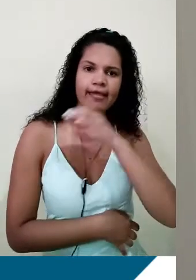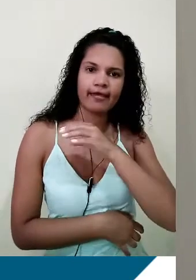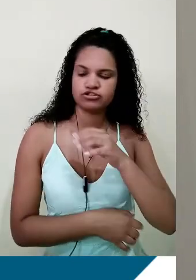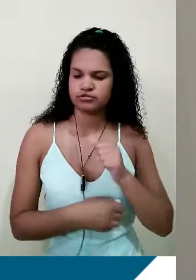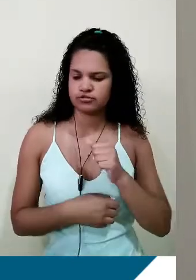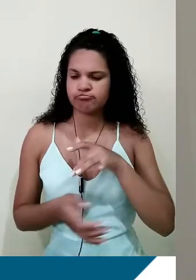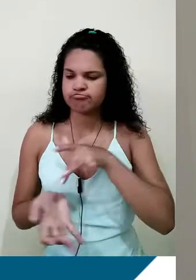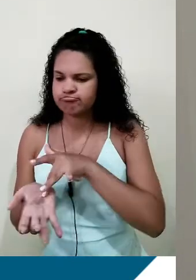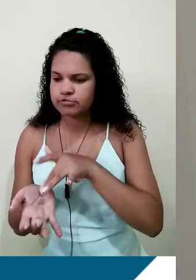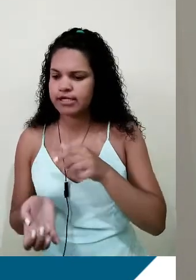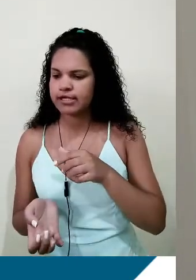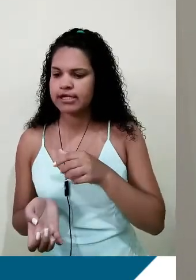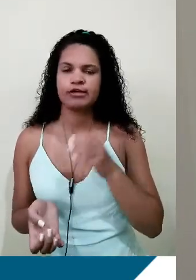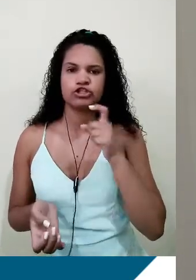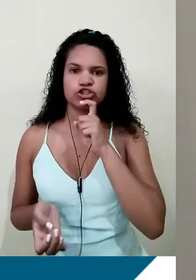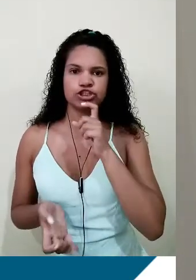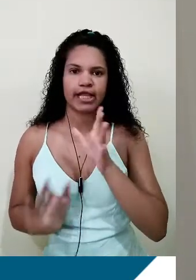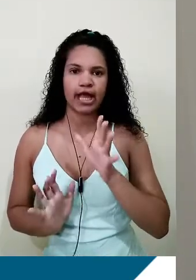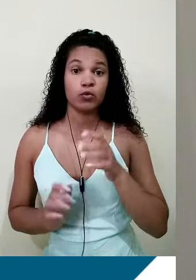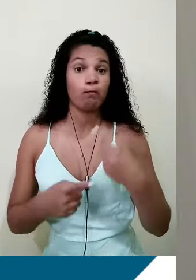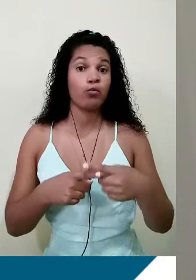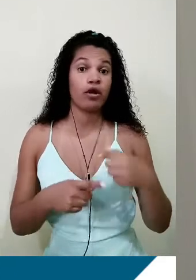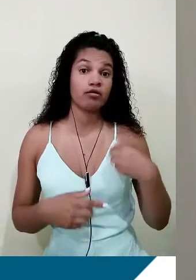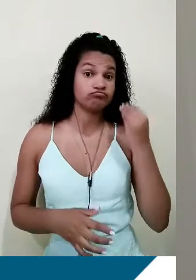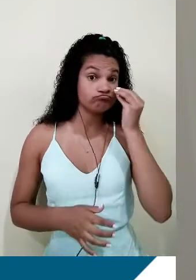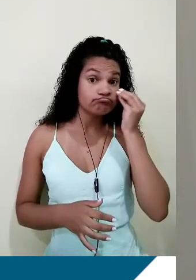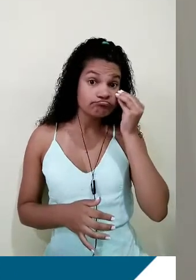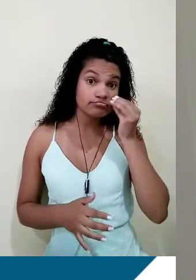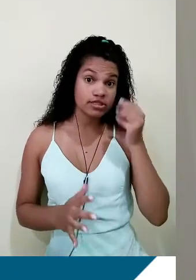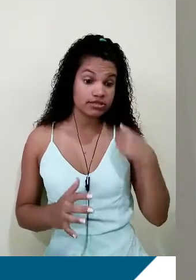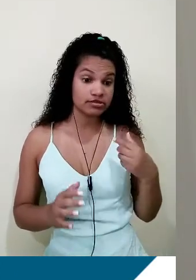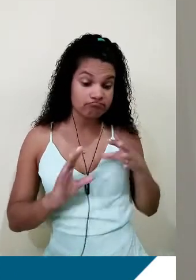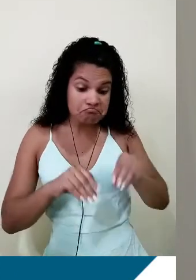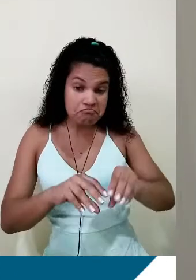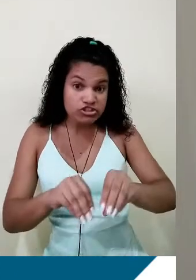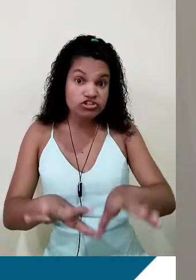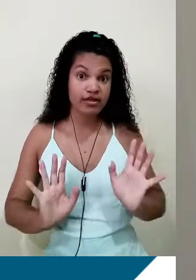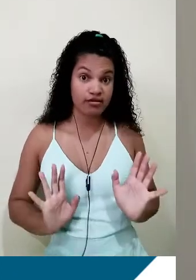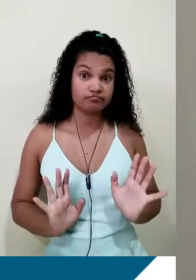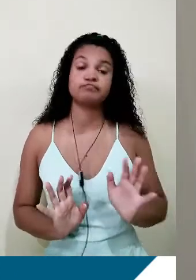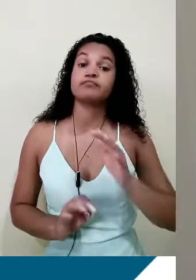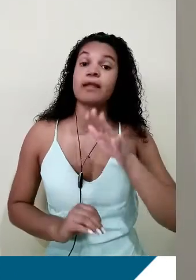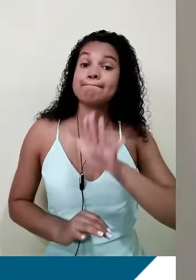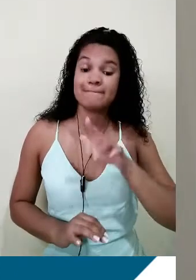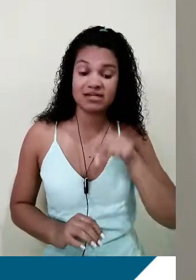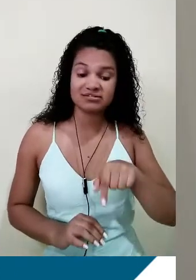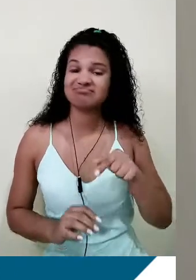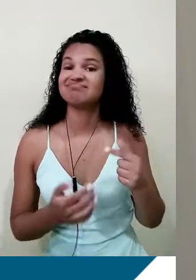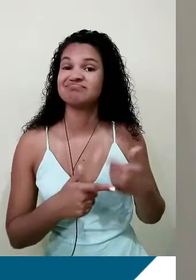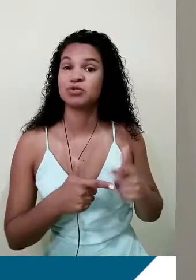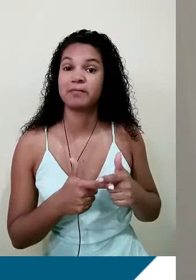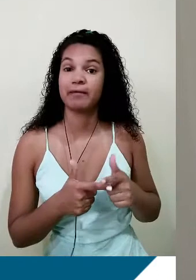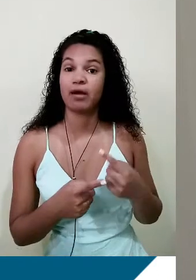pela nossa experiência ao interagir com aquela coisa. Só que isso tem um problema, porque cada